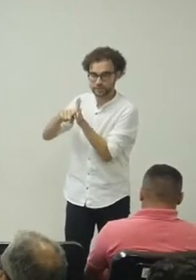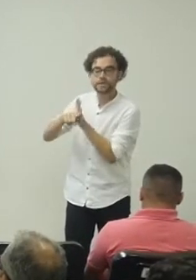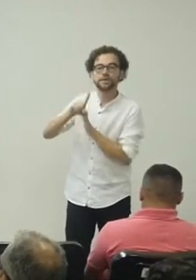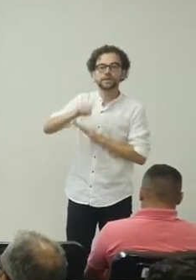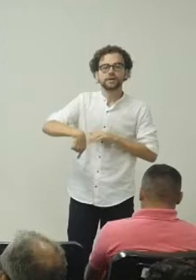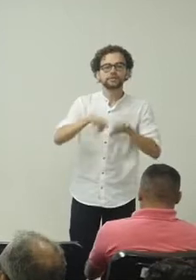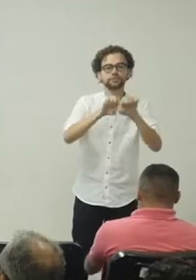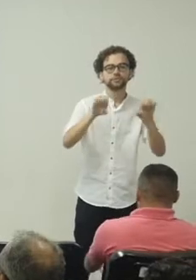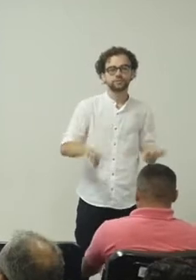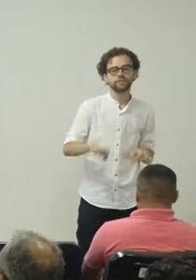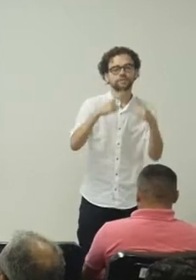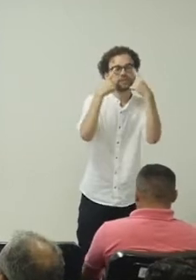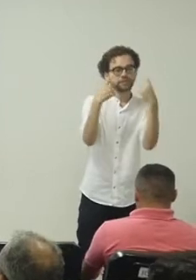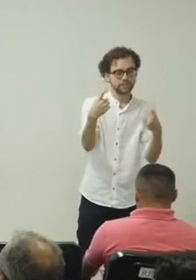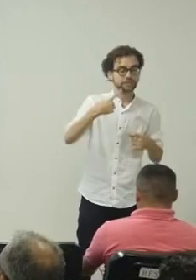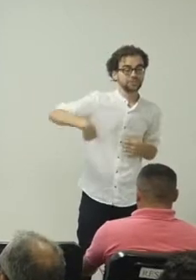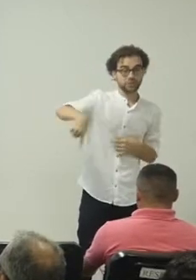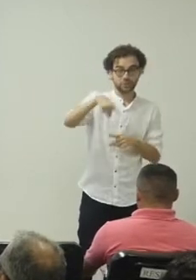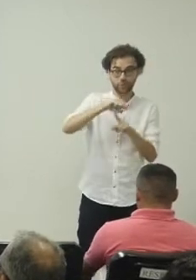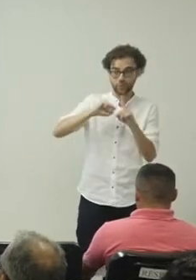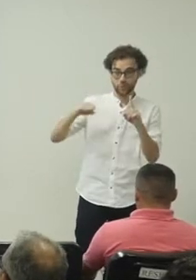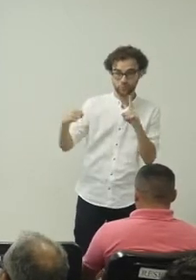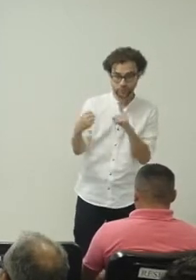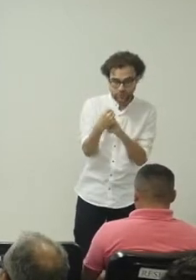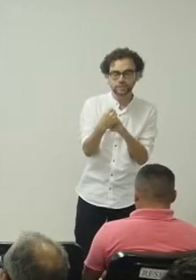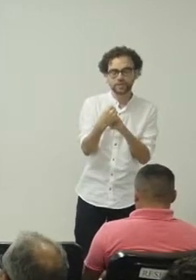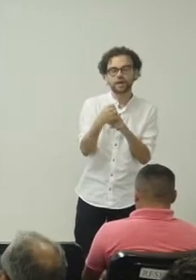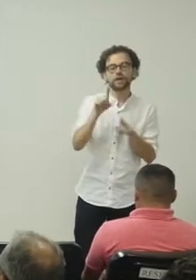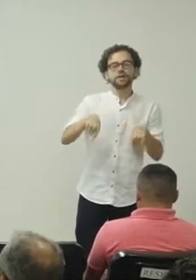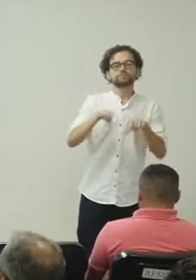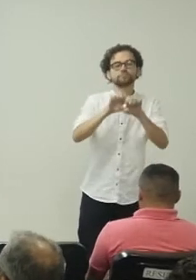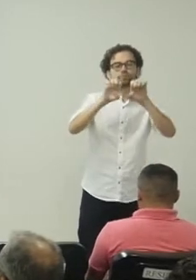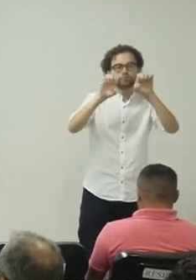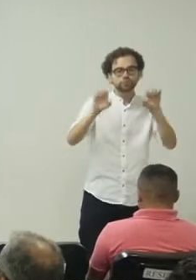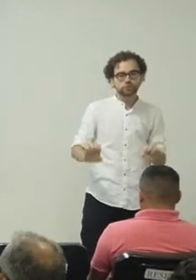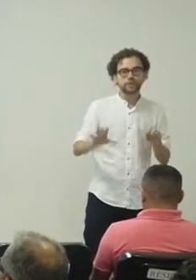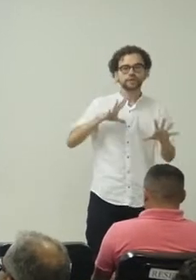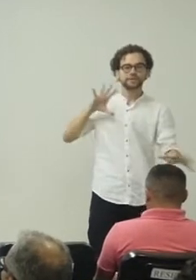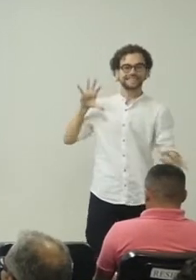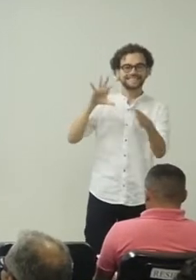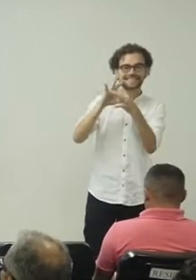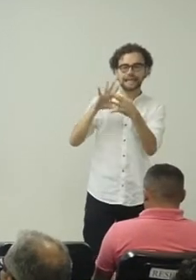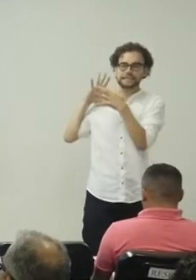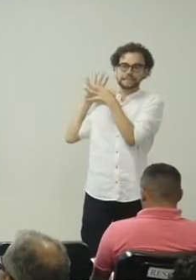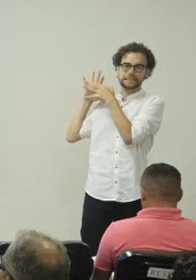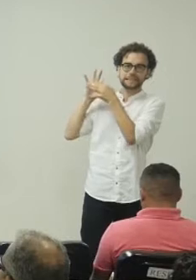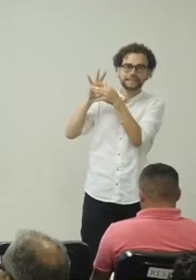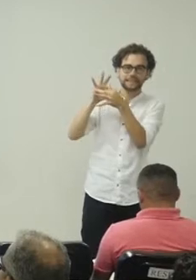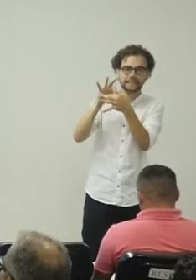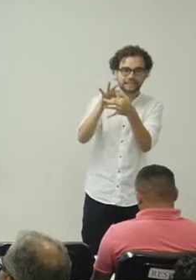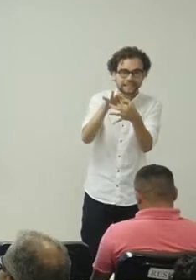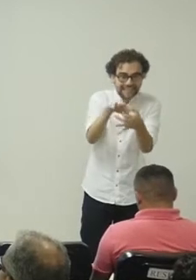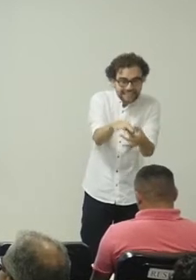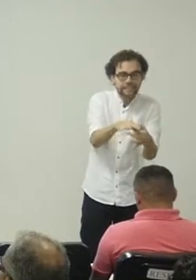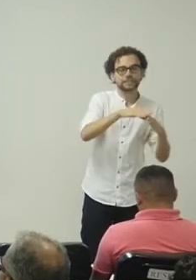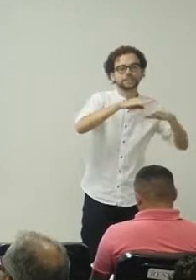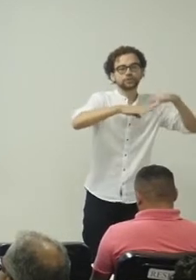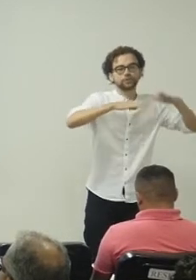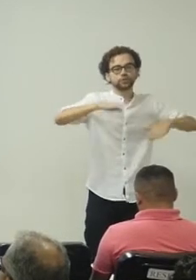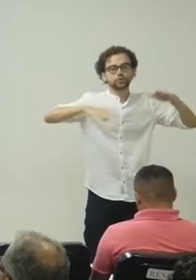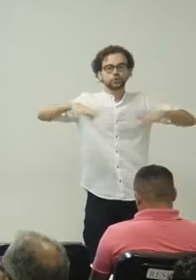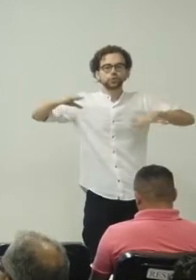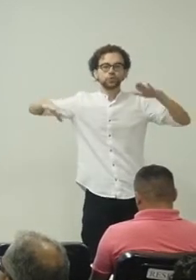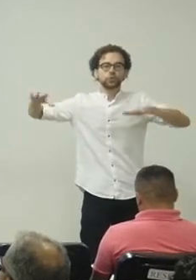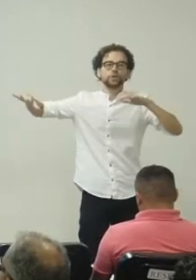estrutural. A nossa sociedade ela é estruturada em alguns mecanismos de desigualdade e de